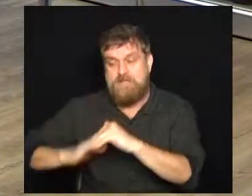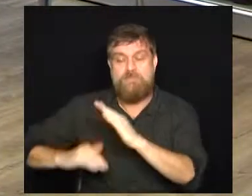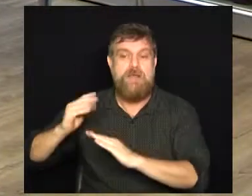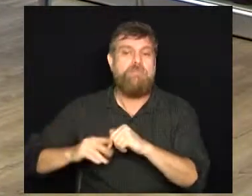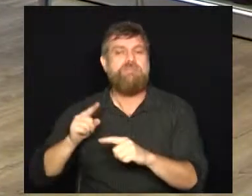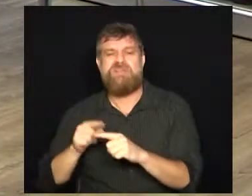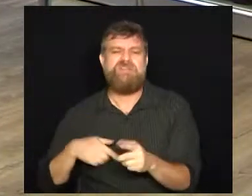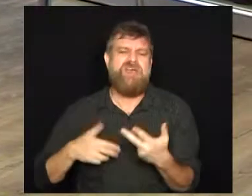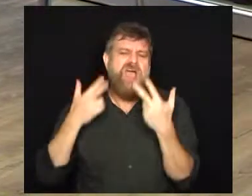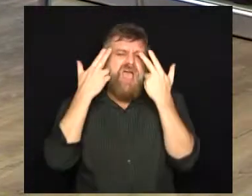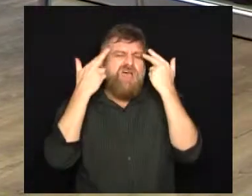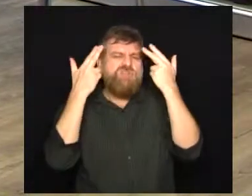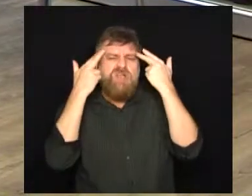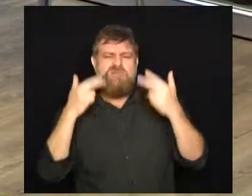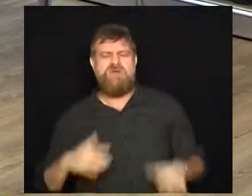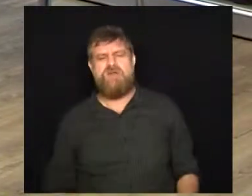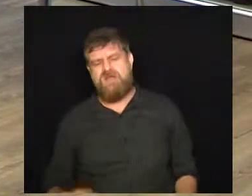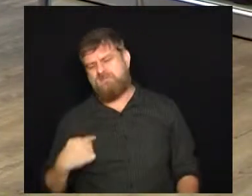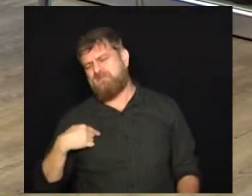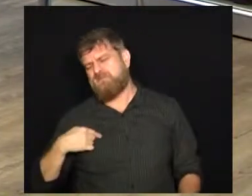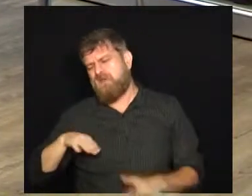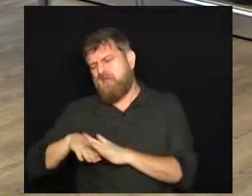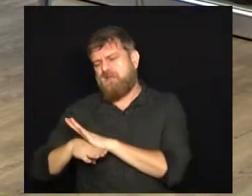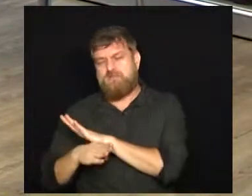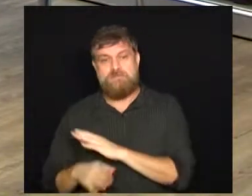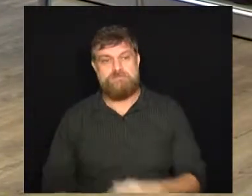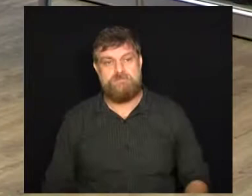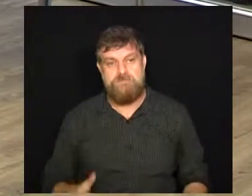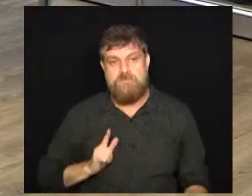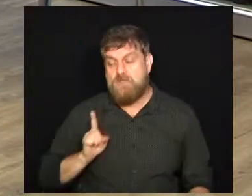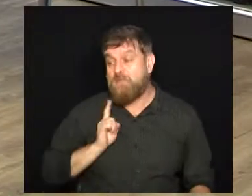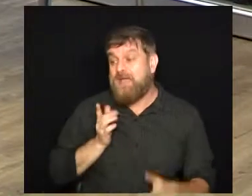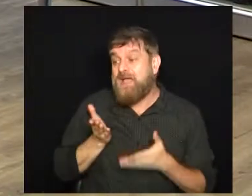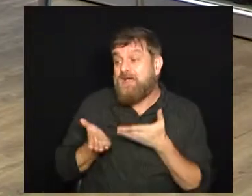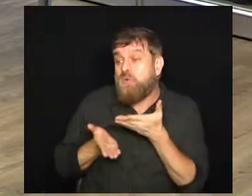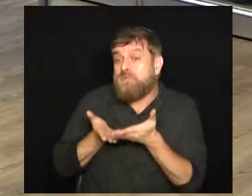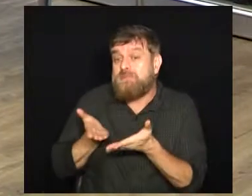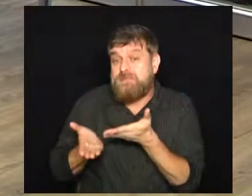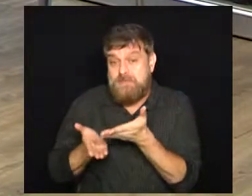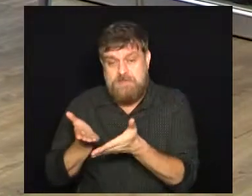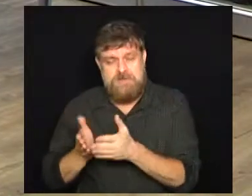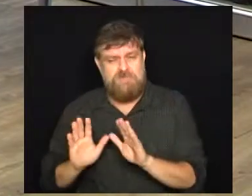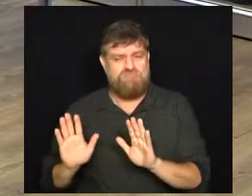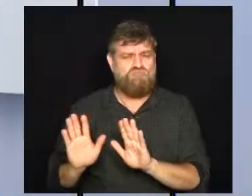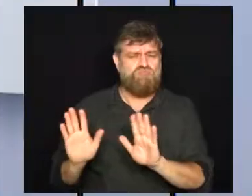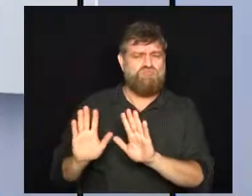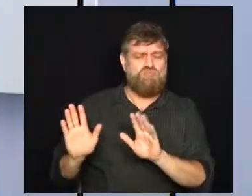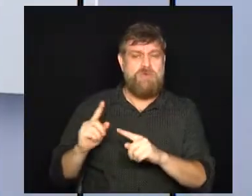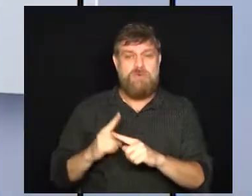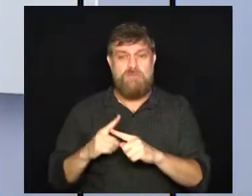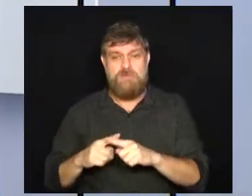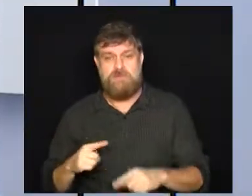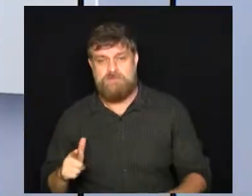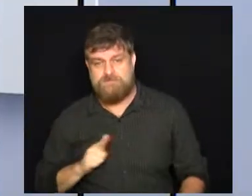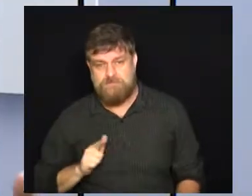e para ele aquilo é normal. Eu não diria tratamento, porque inclusive os protocolos